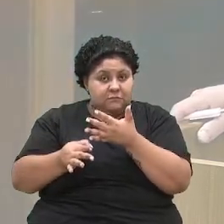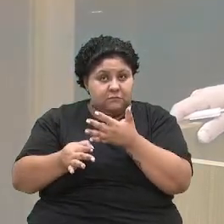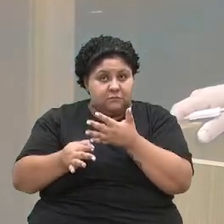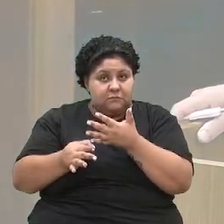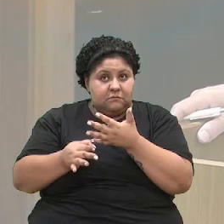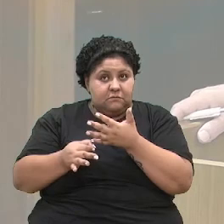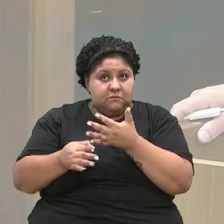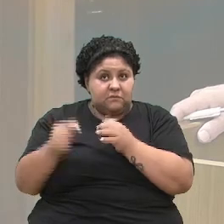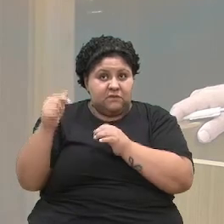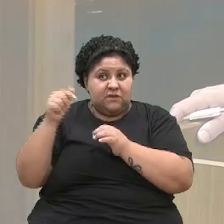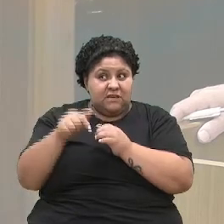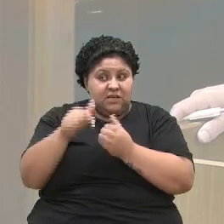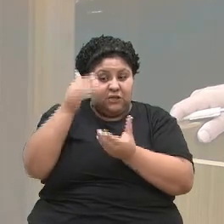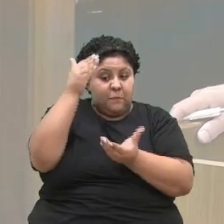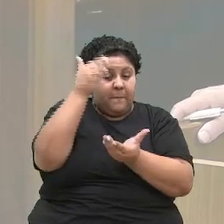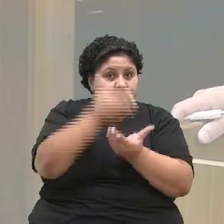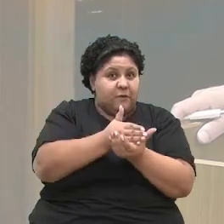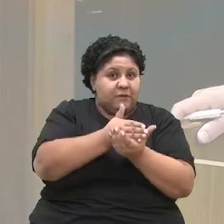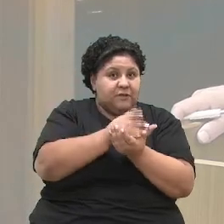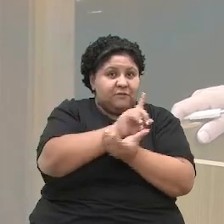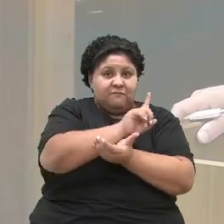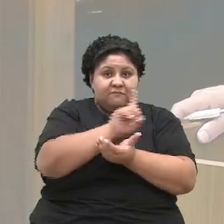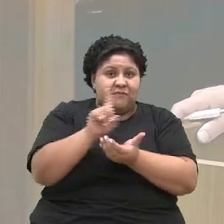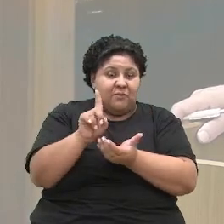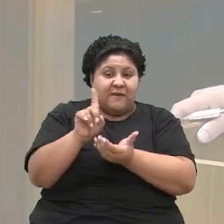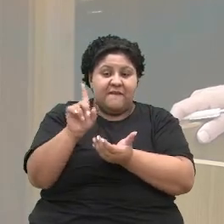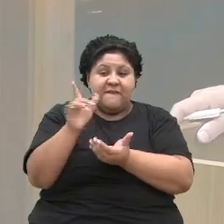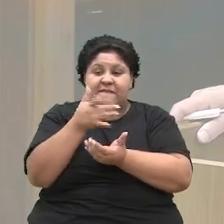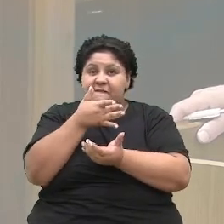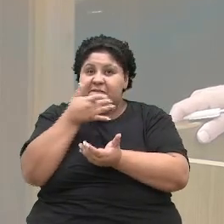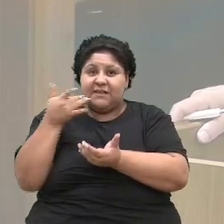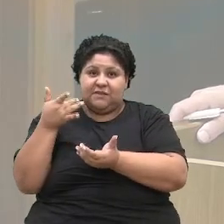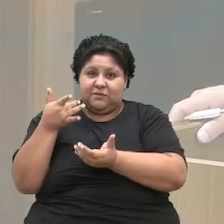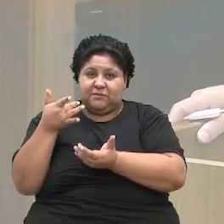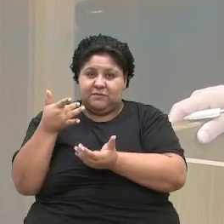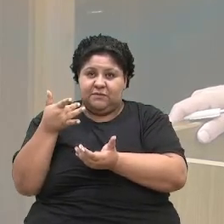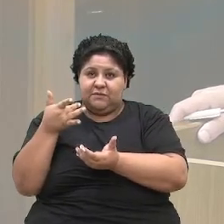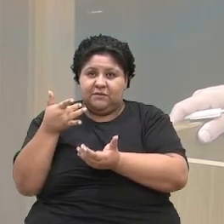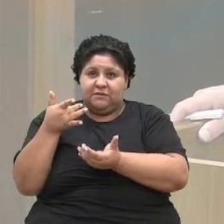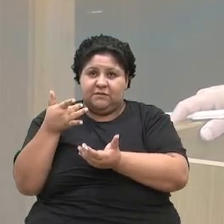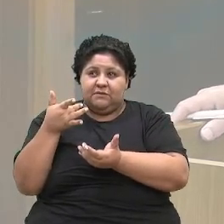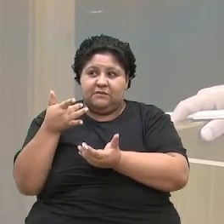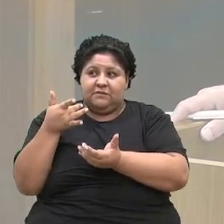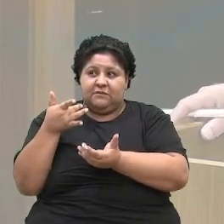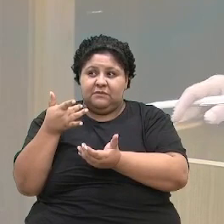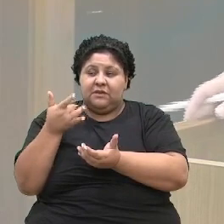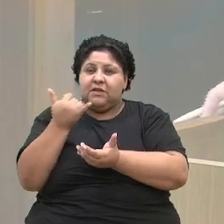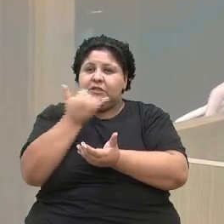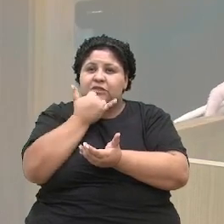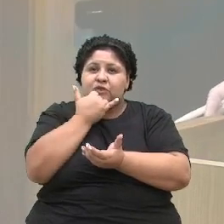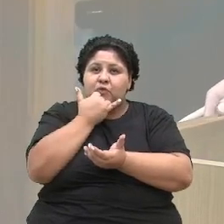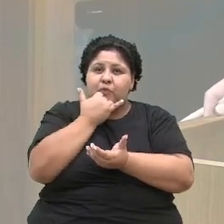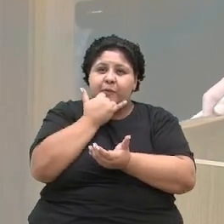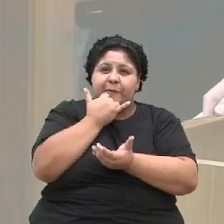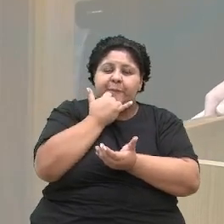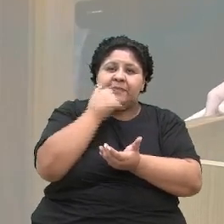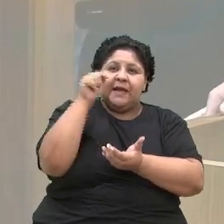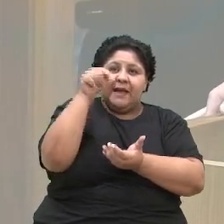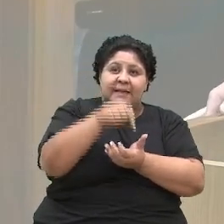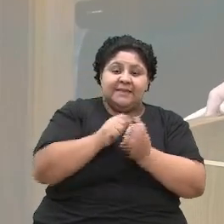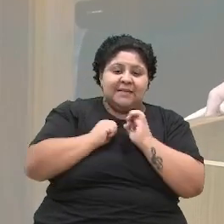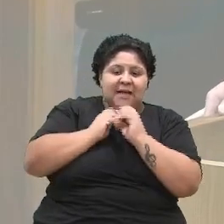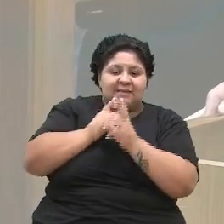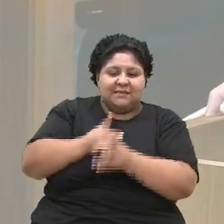este processo não é um processo fácil. Não é um processo que vai ser resolvido do dia para a